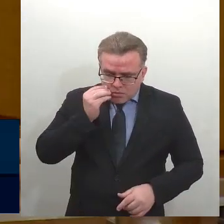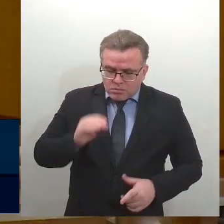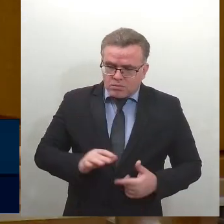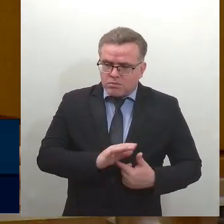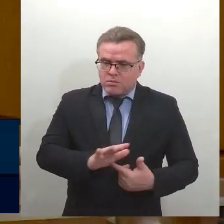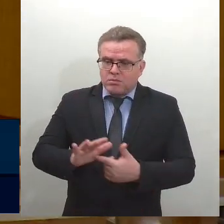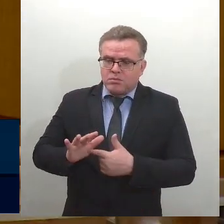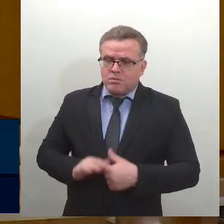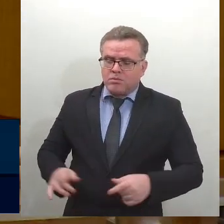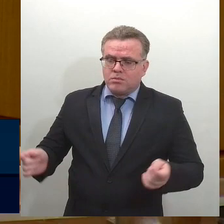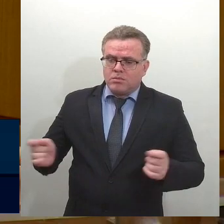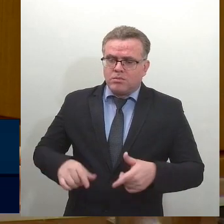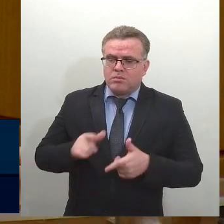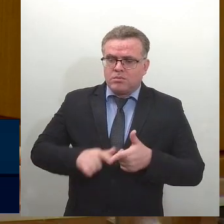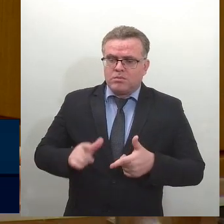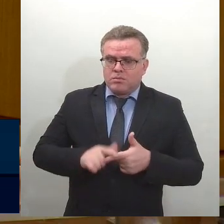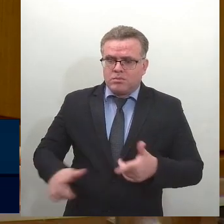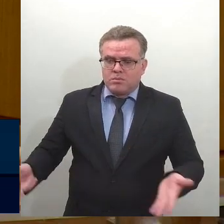temos.